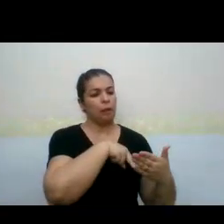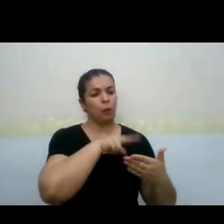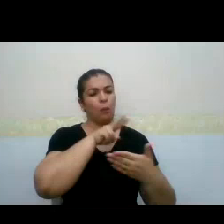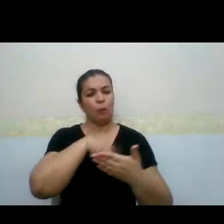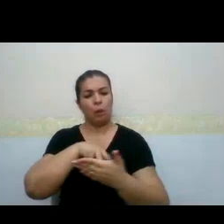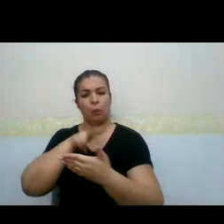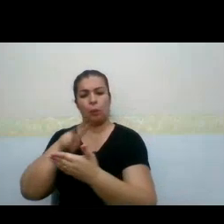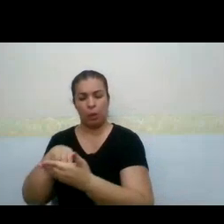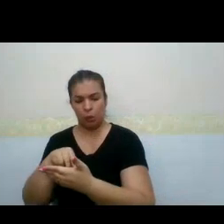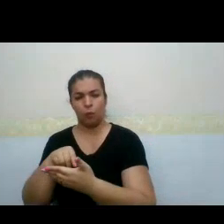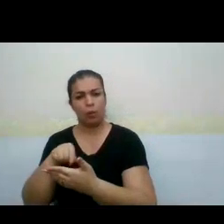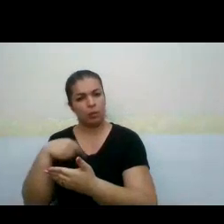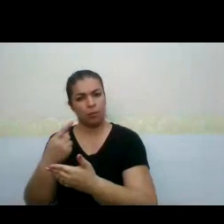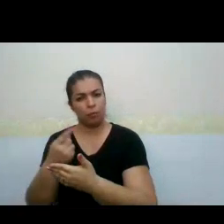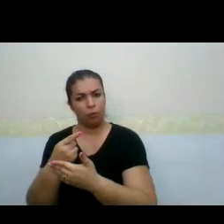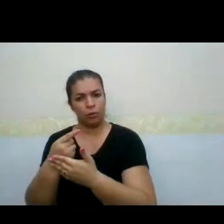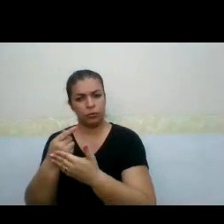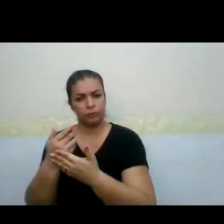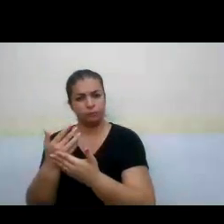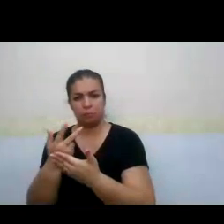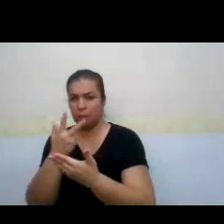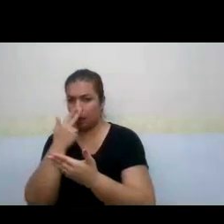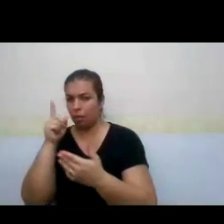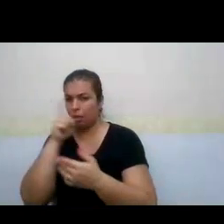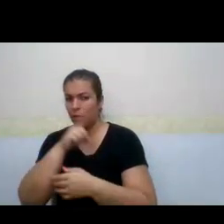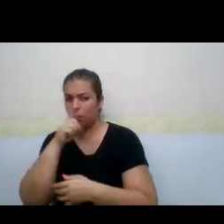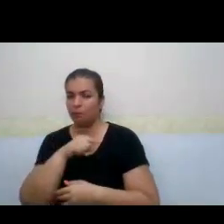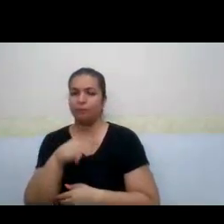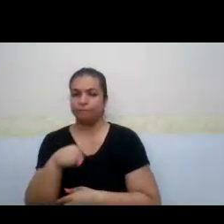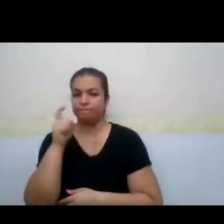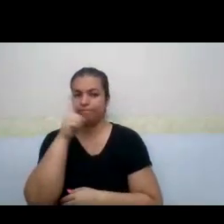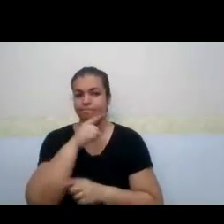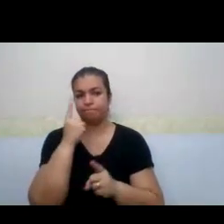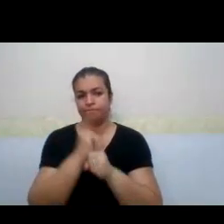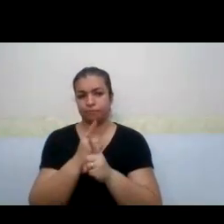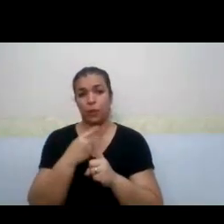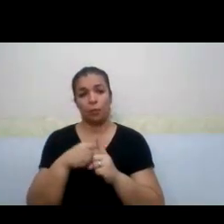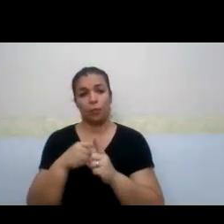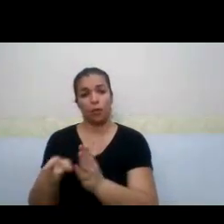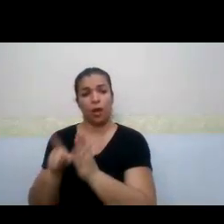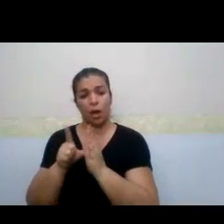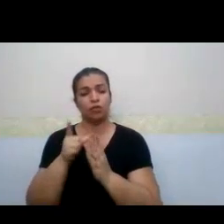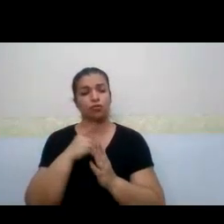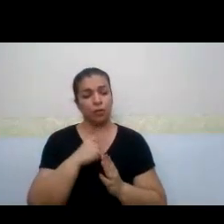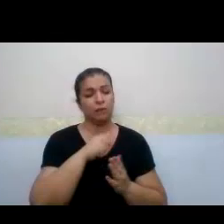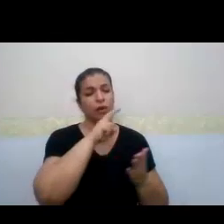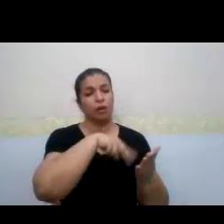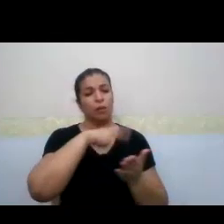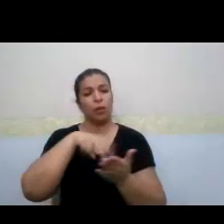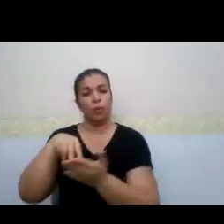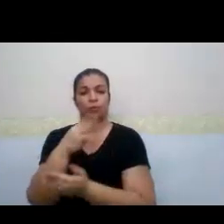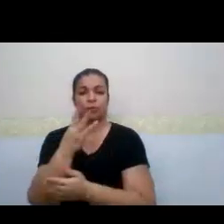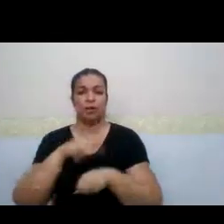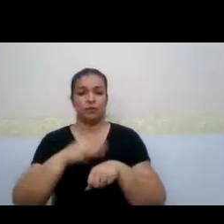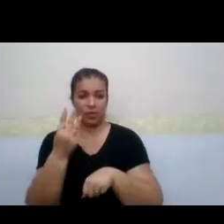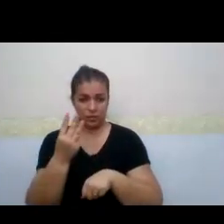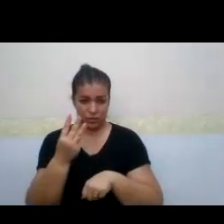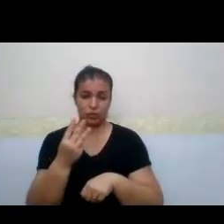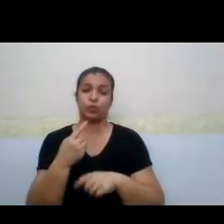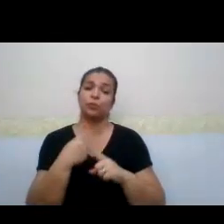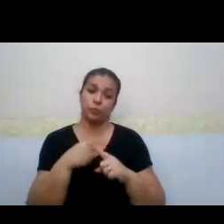muito difícil de encontrar, tá? Nessa parte pedagógica, existem instâncias que vão lendo